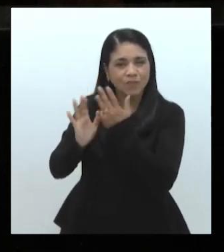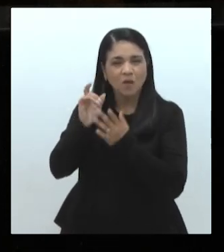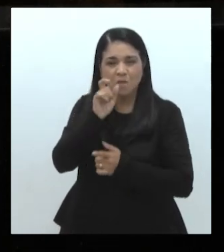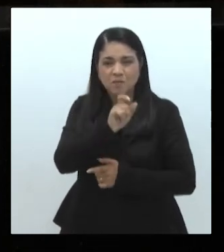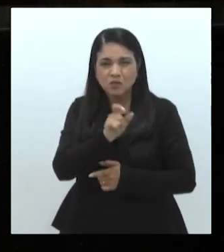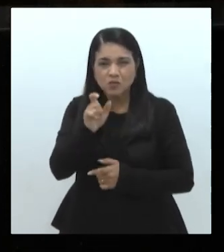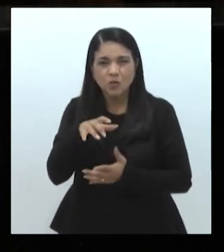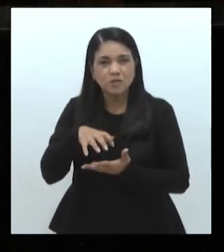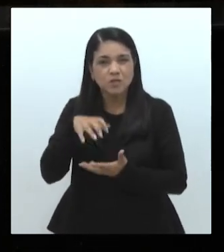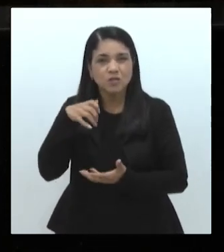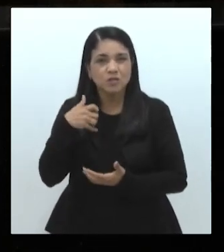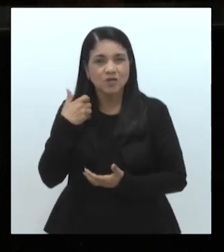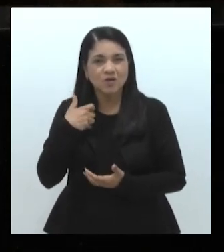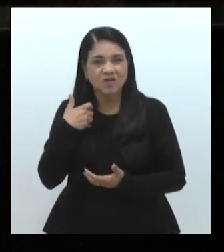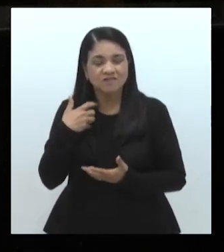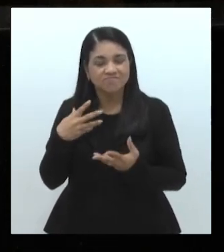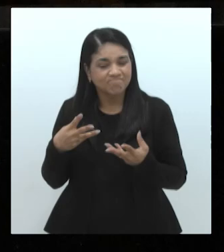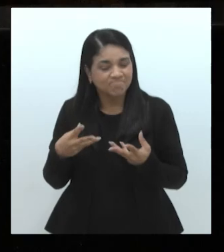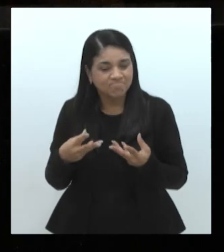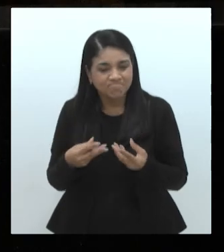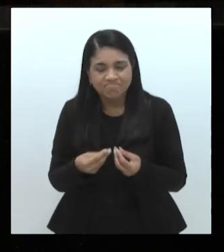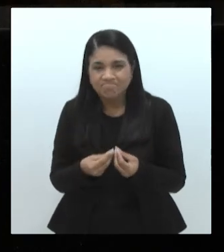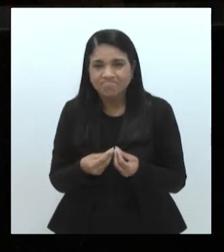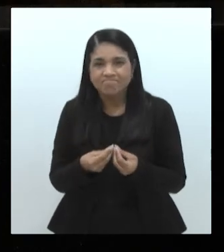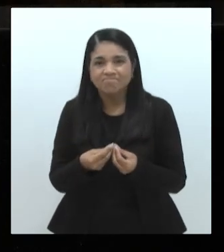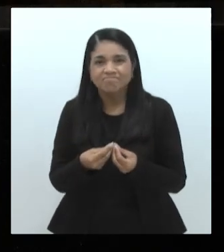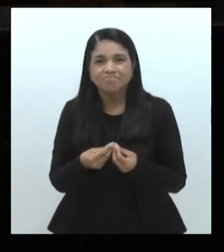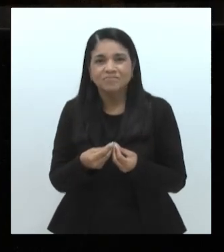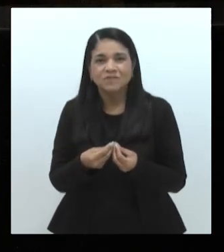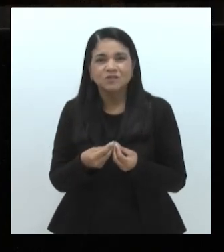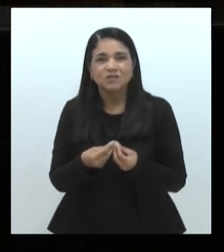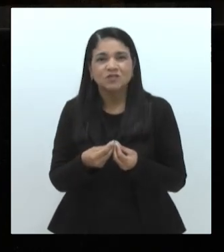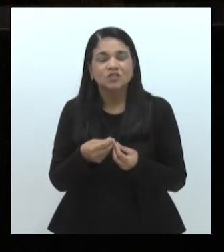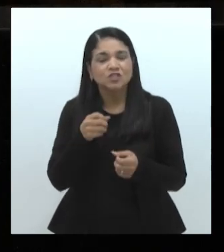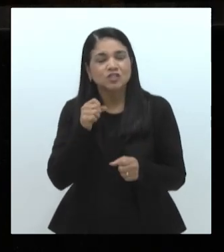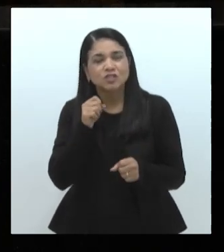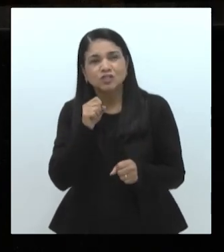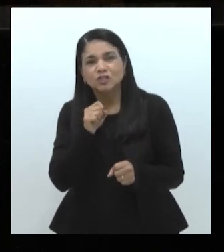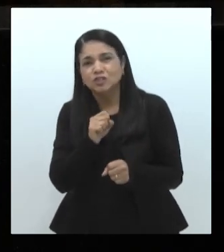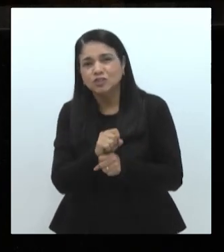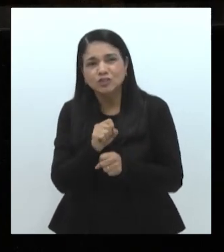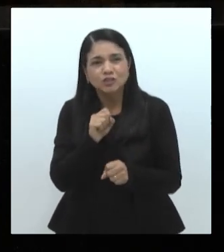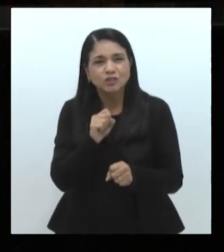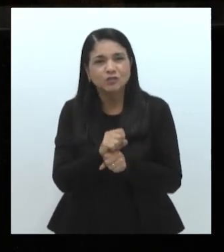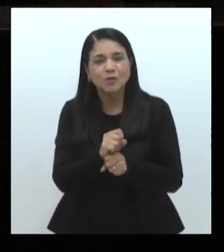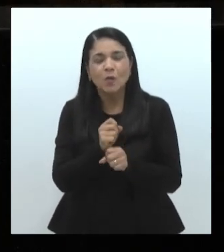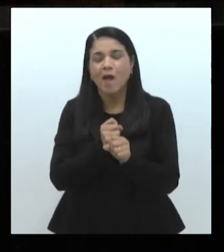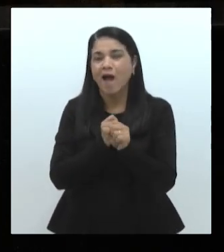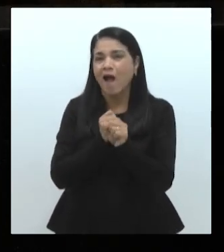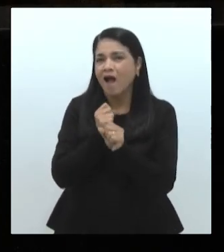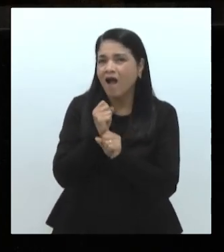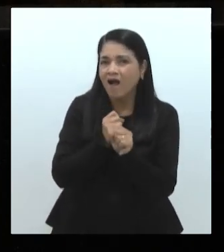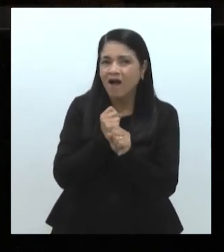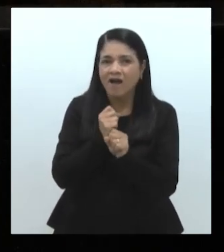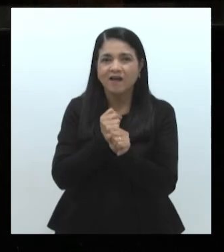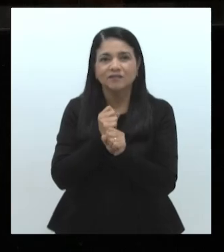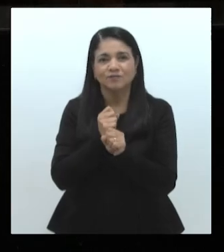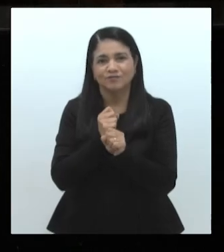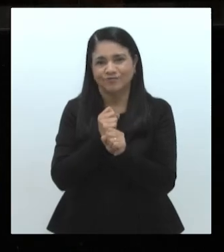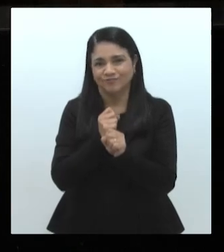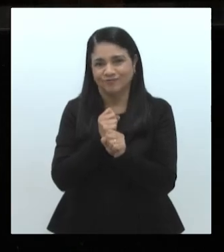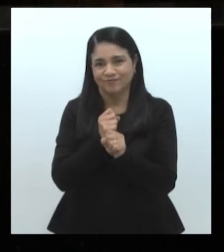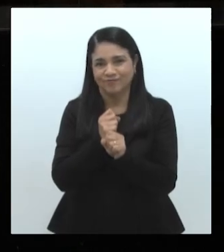idosas, visivelmente fragilizadas, falando da dor de aguardar por tanto tempo para serem